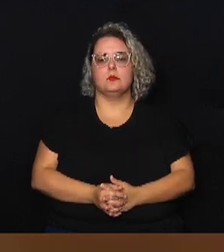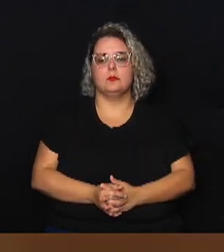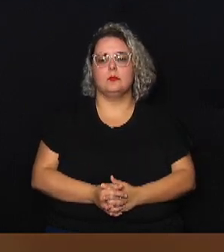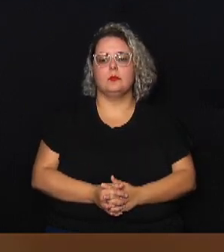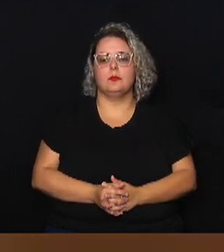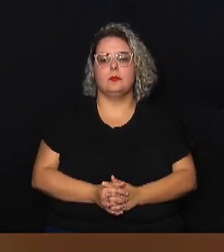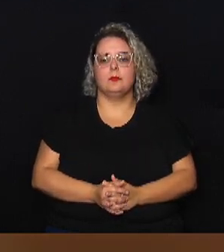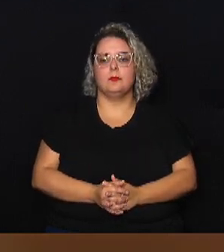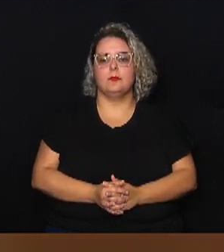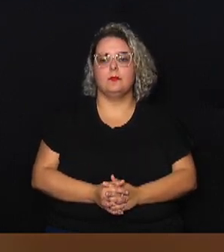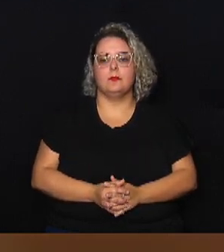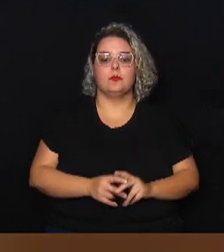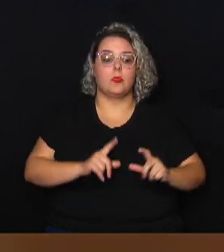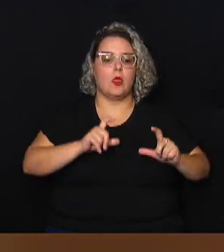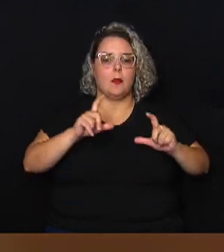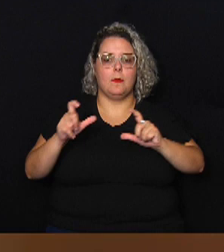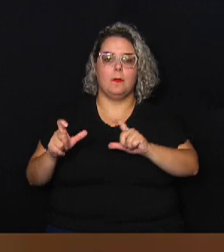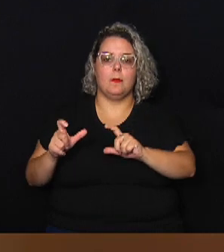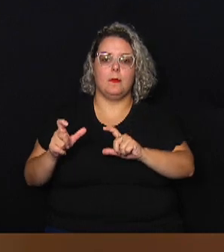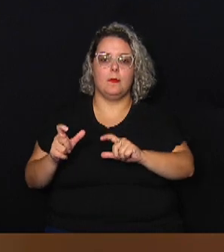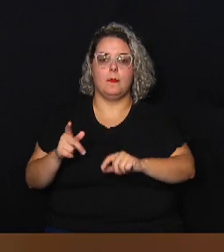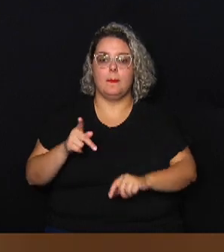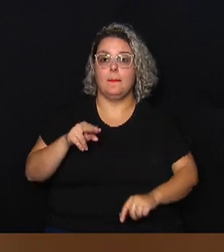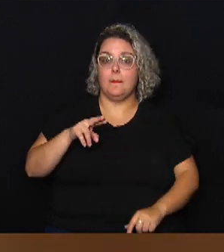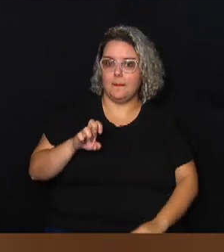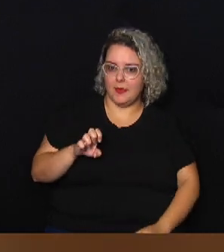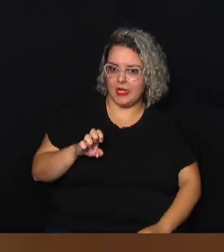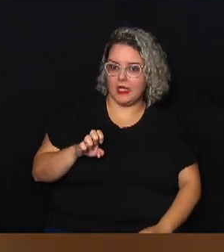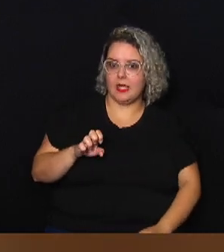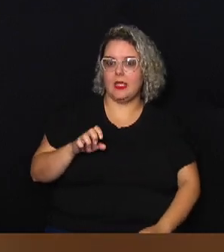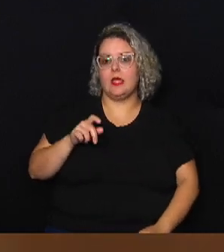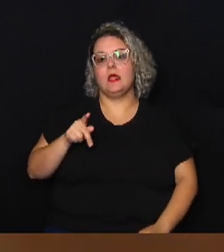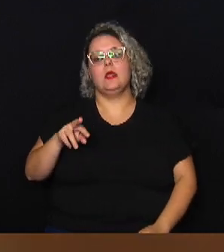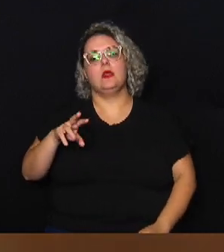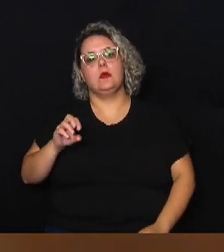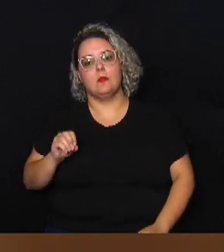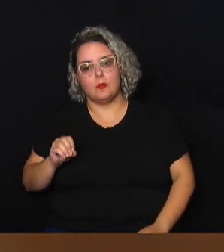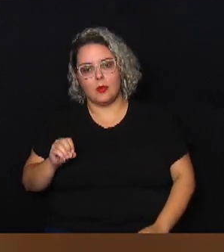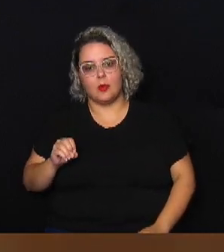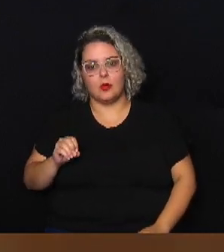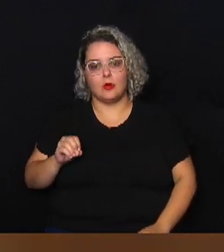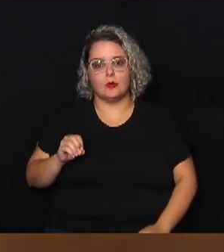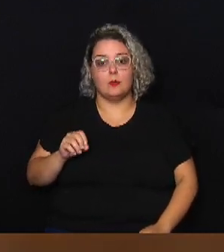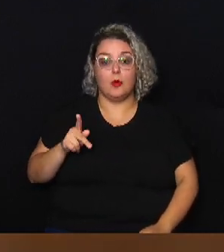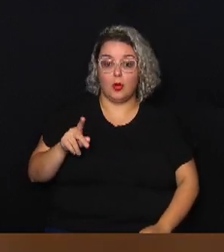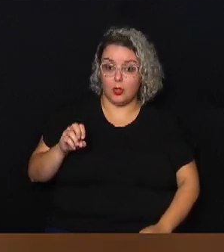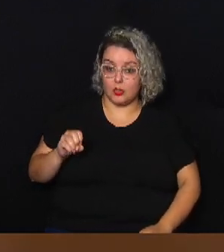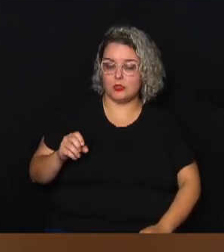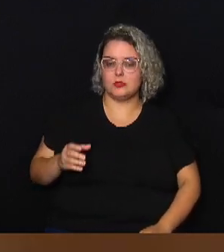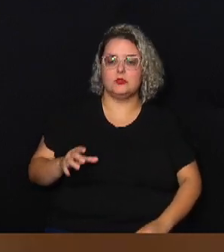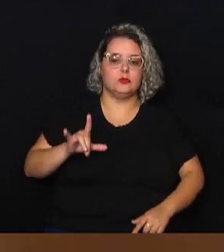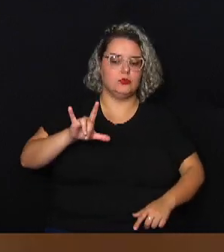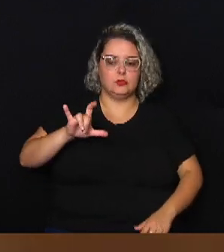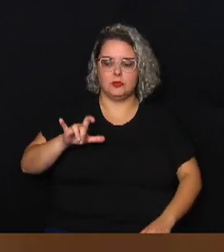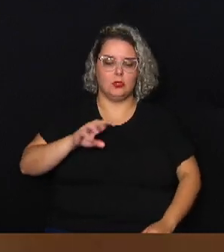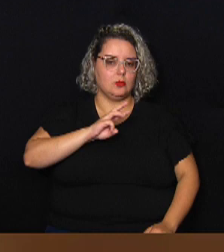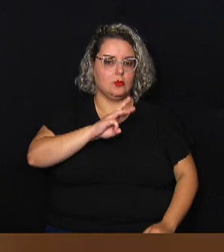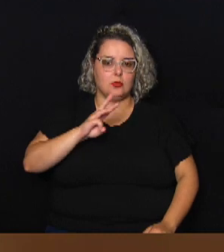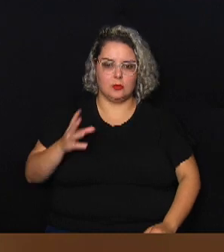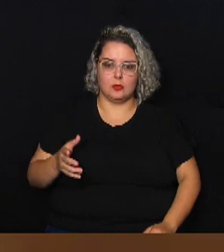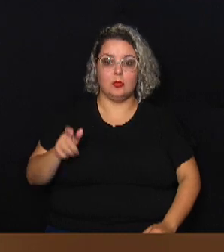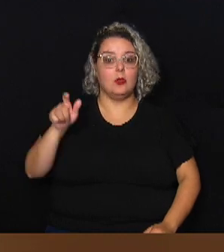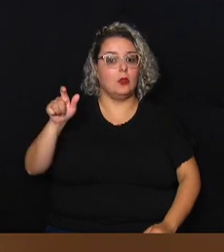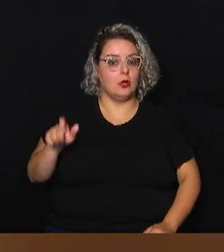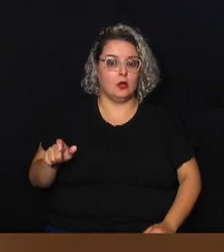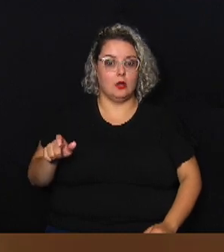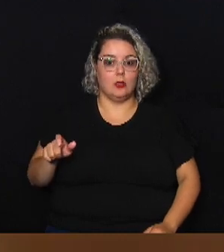coloca fotos de pré e pós como um mostruário no Instagram, no Facebook ou no site, essa pessoa